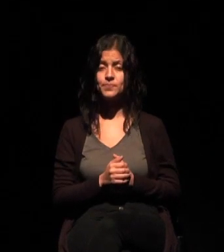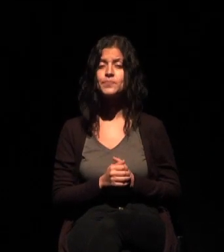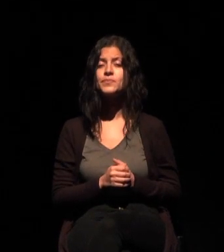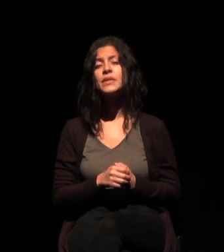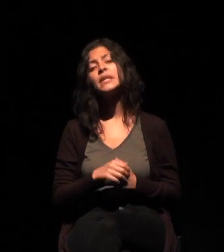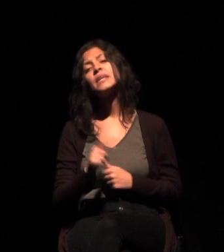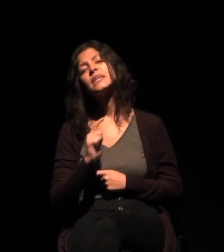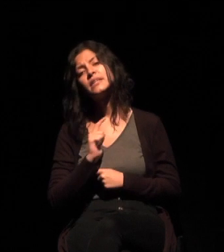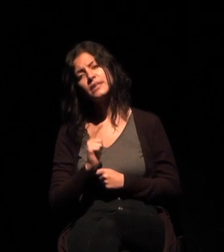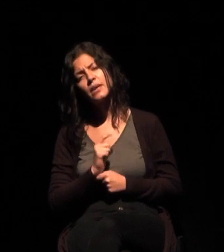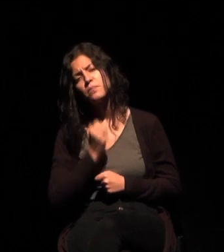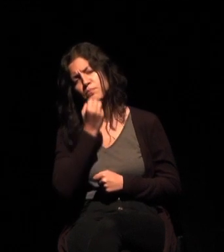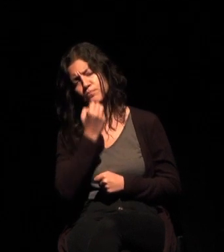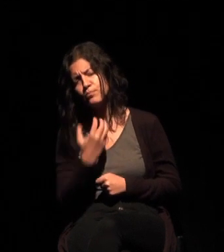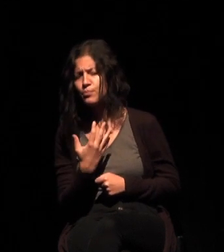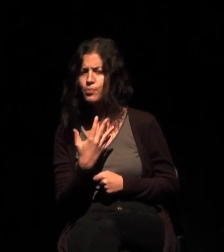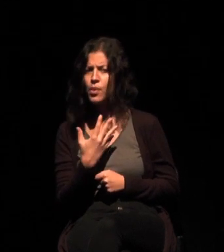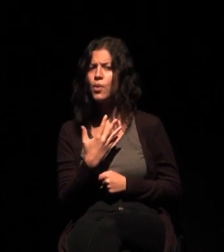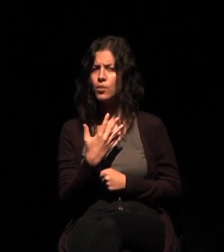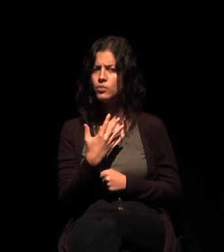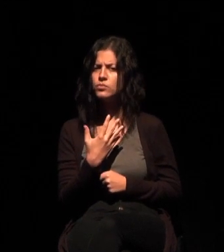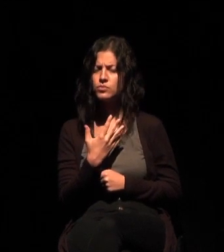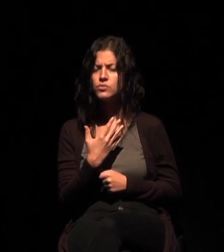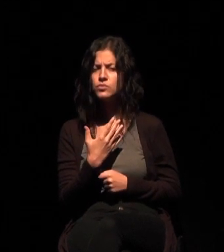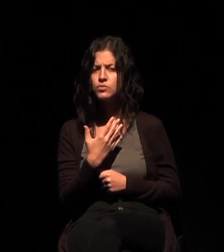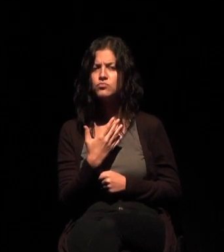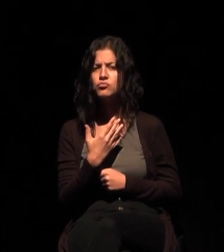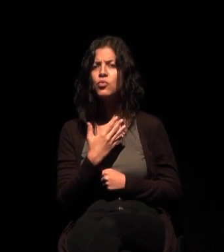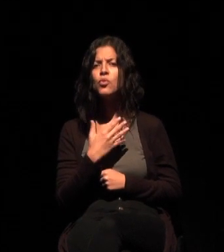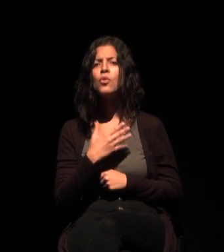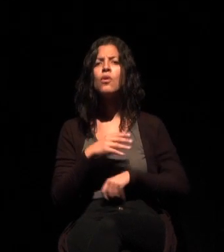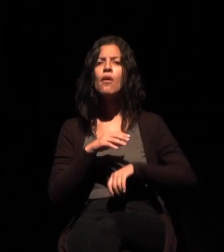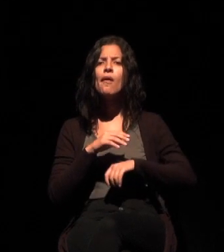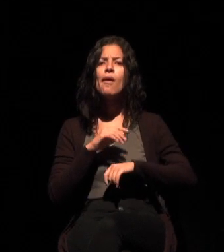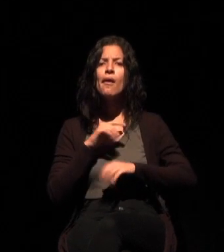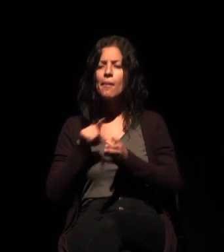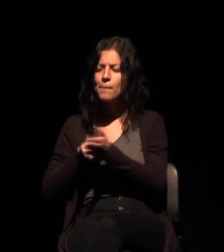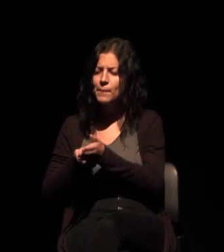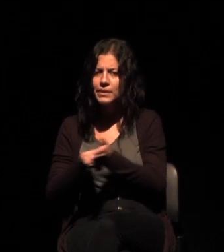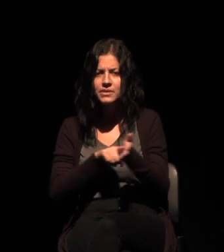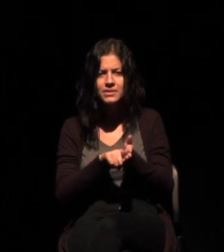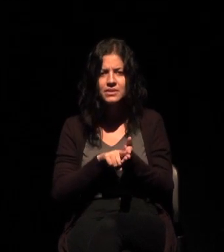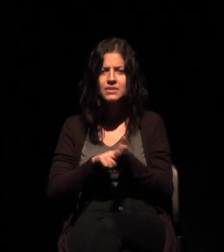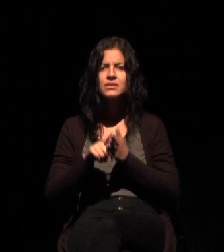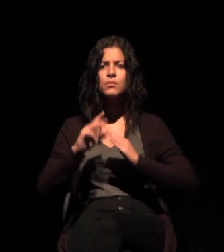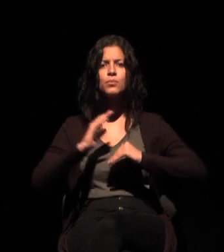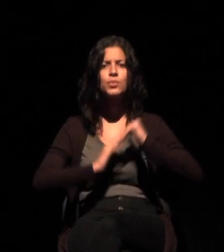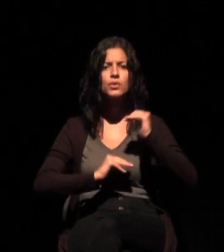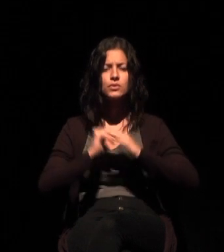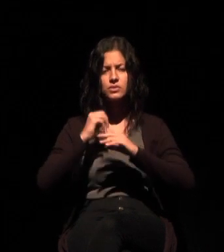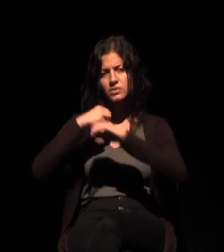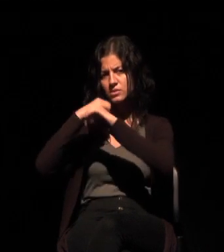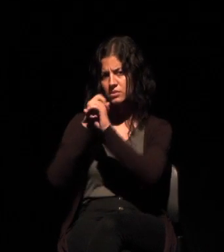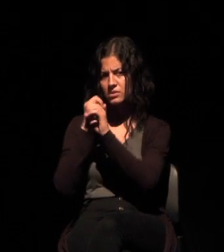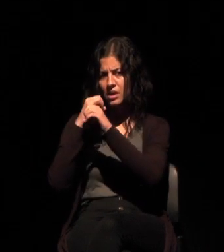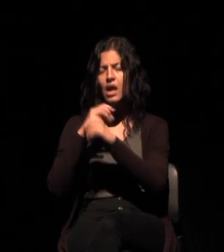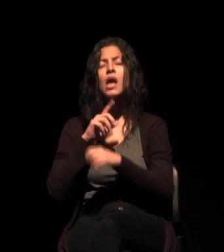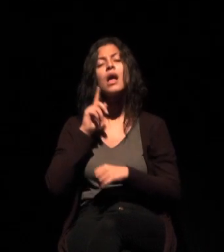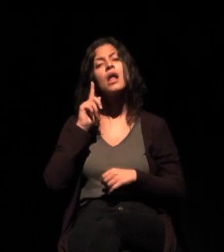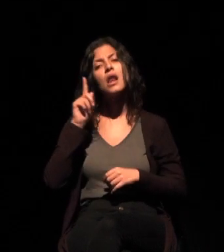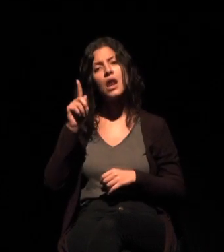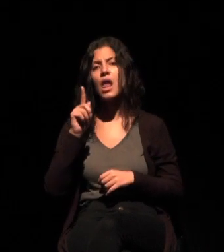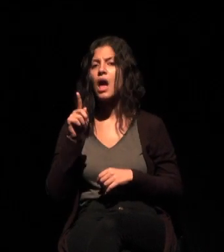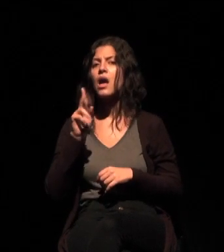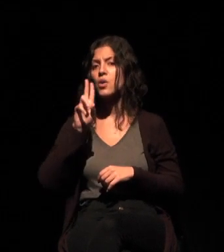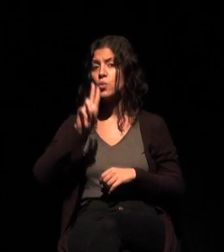história muito bem contada do ponto de vista de produção científica é é a universidade que que mais produção